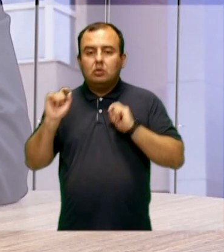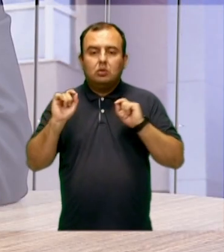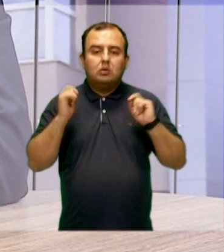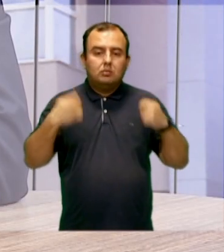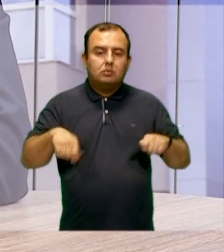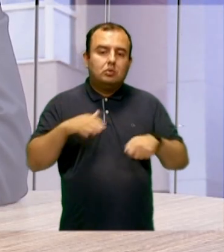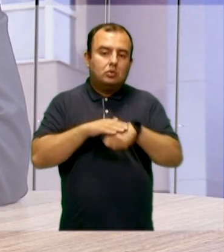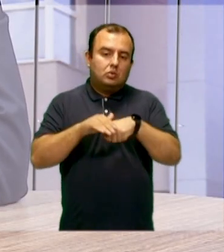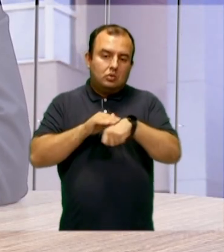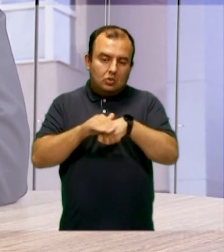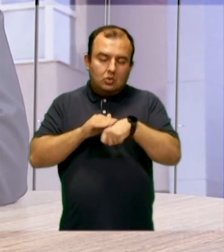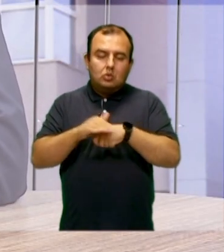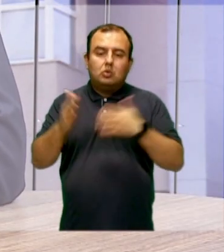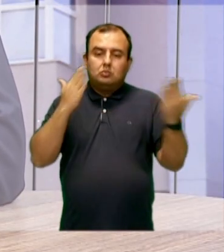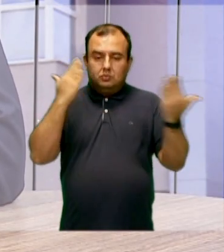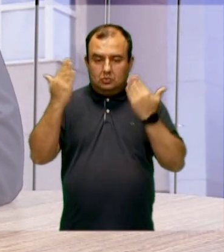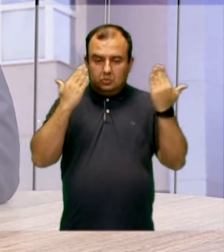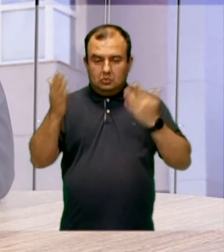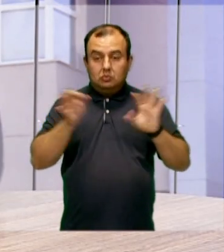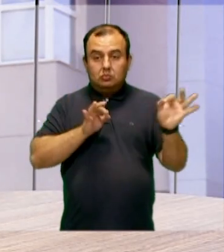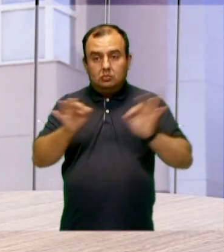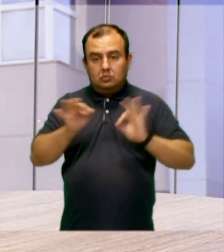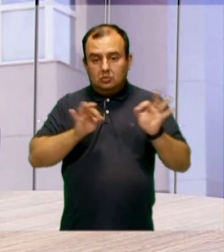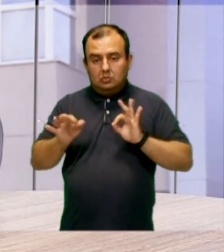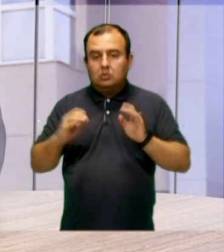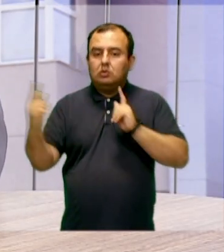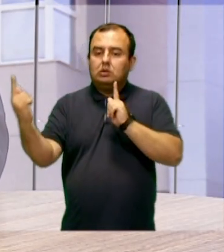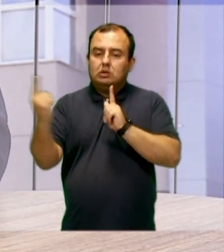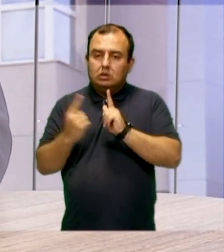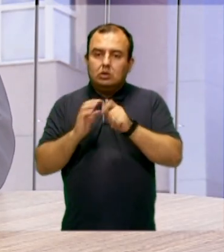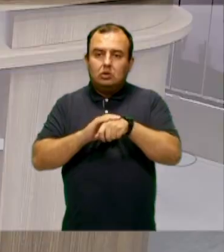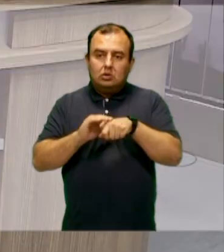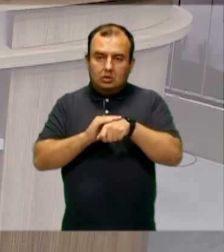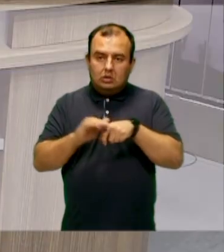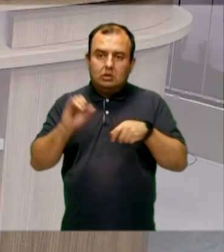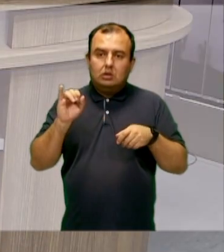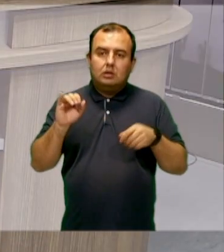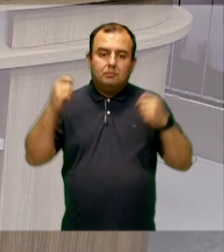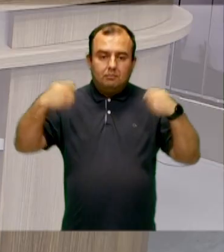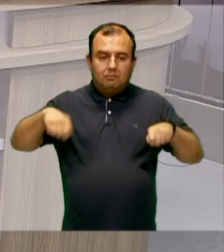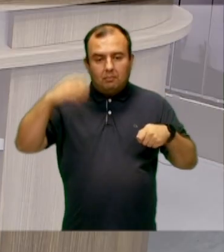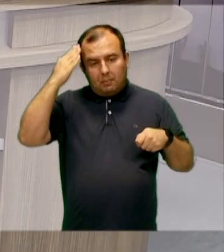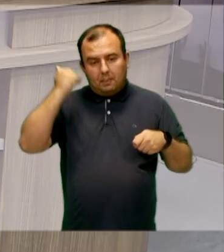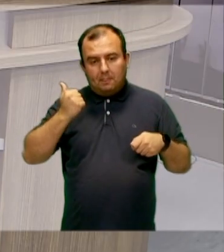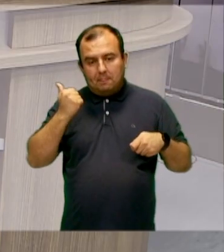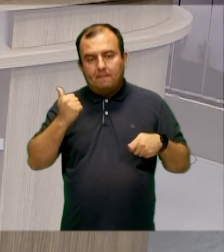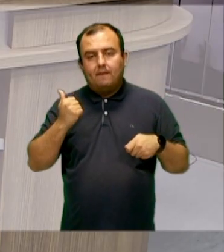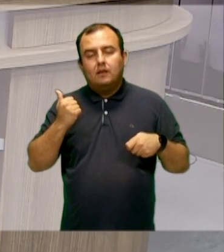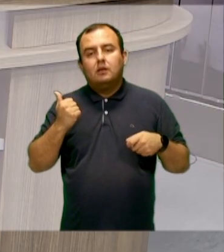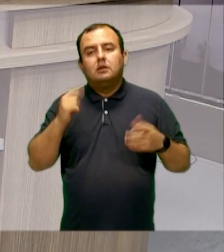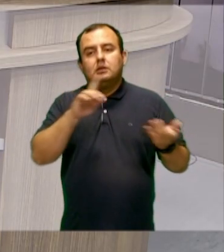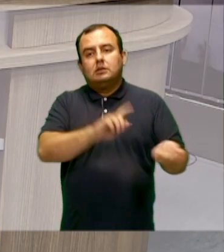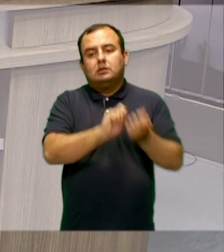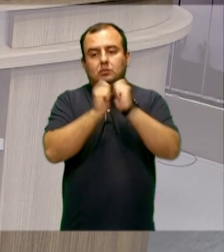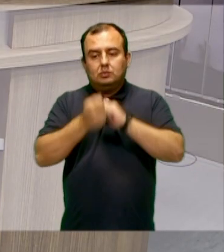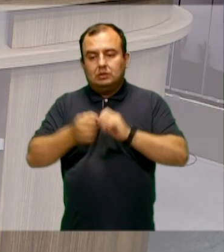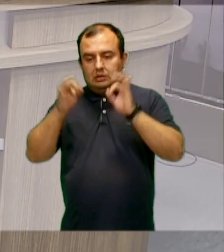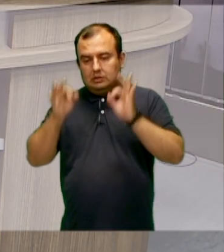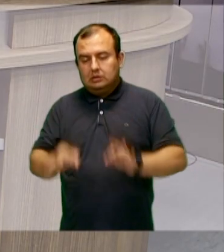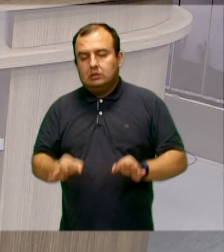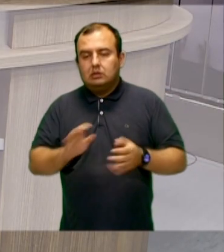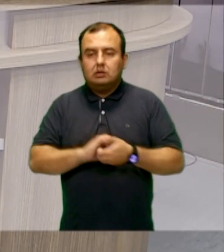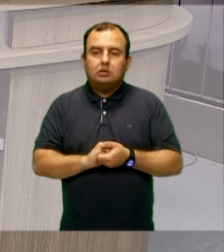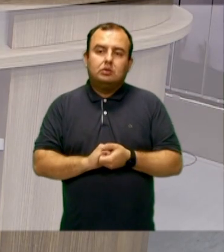pudesse conversar. A gente não, os psicólogos, as pessoas preparadas para isso, para os médicos. Para saber se realmente ela estava sendo readequada,